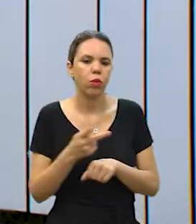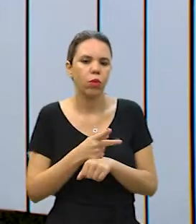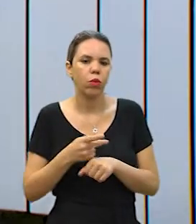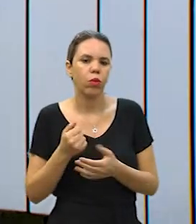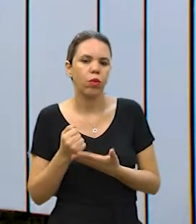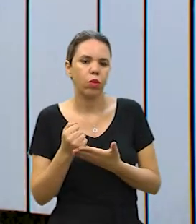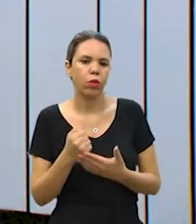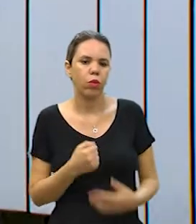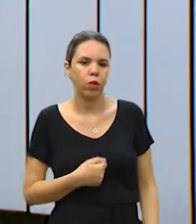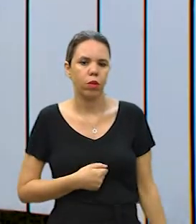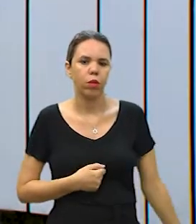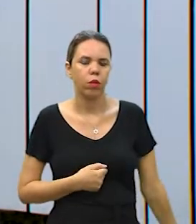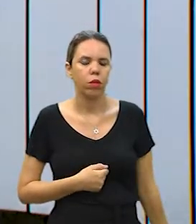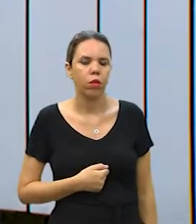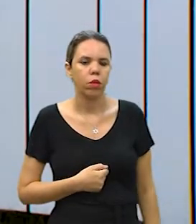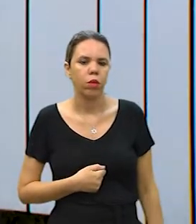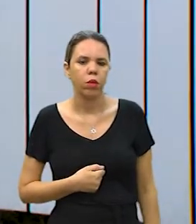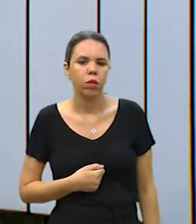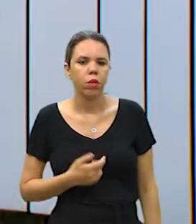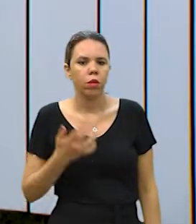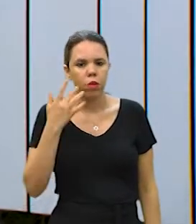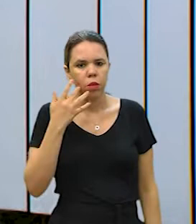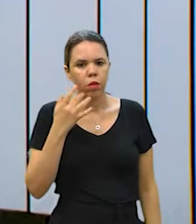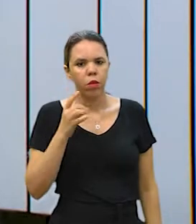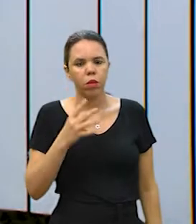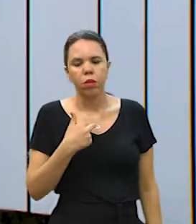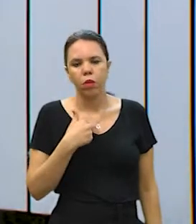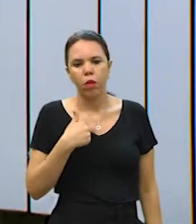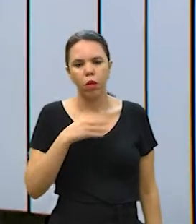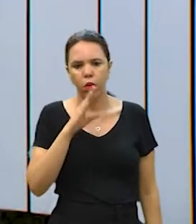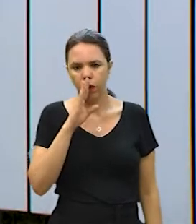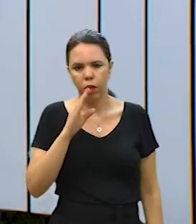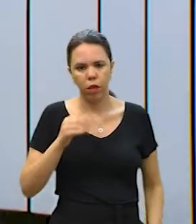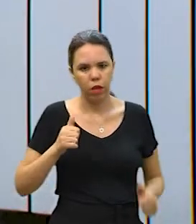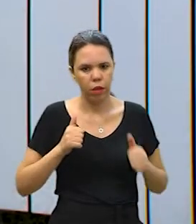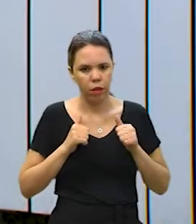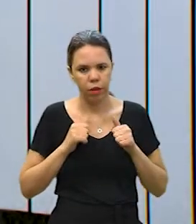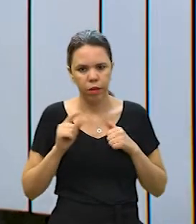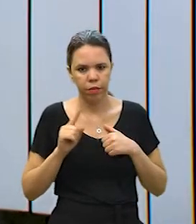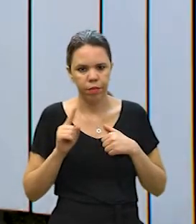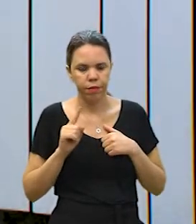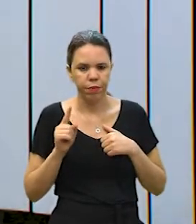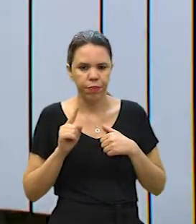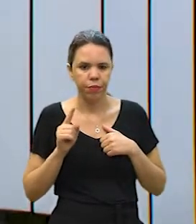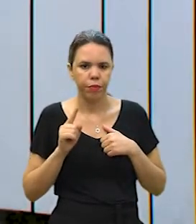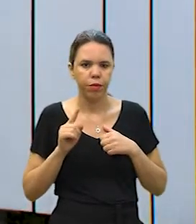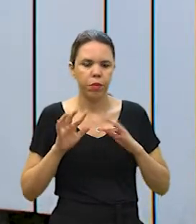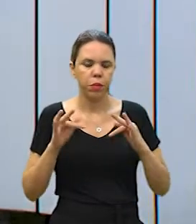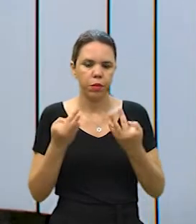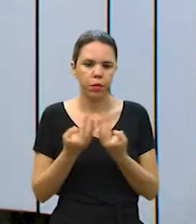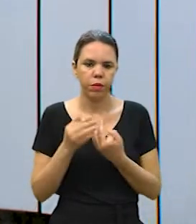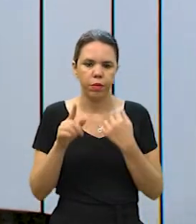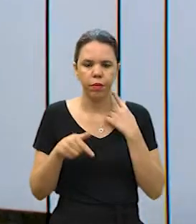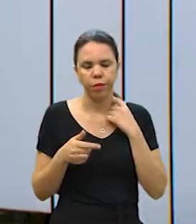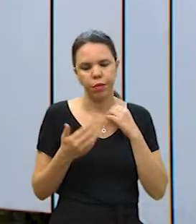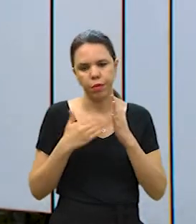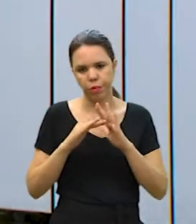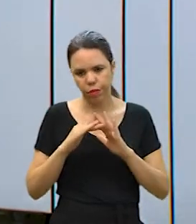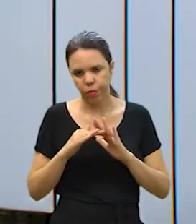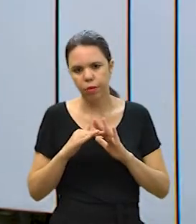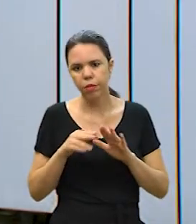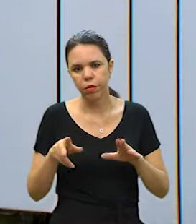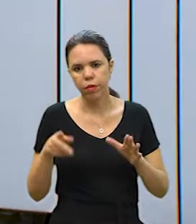né? Eu acho que eles só não podem ficar quietos, né? Eu acho que os pais, a escola, ela